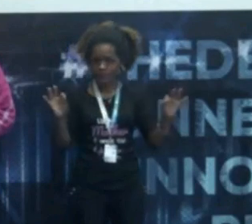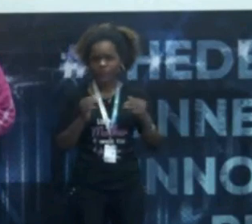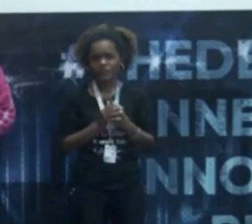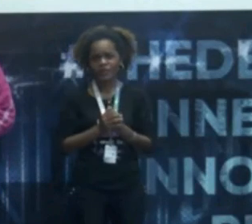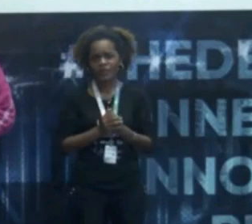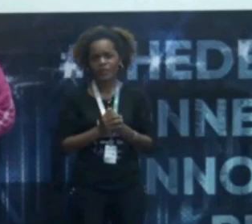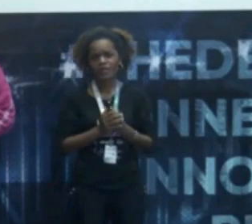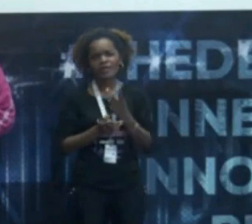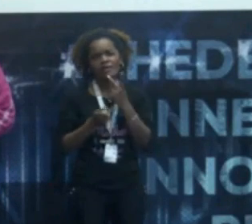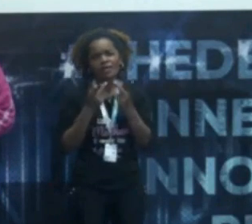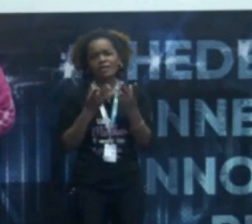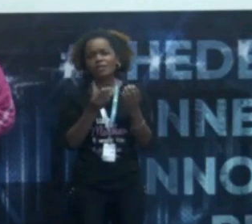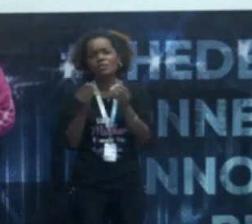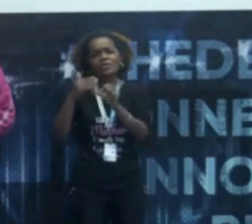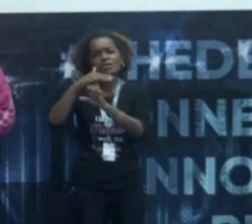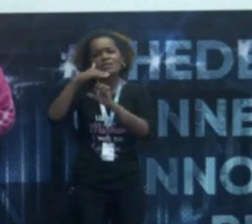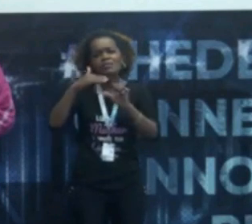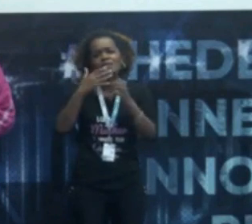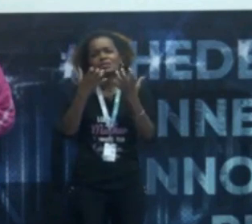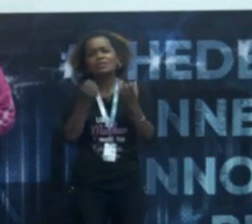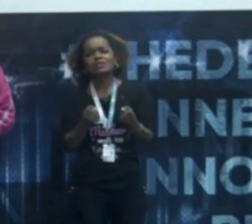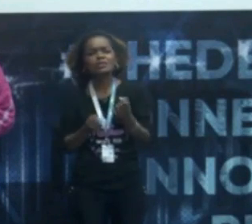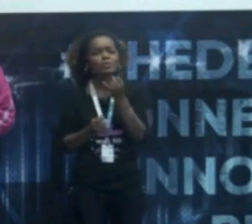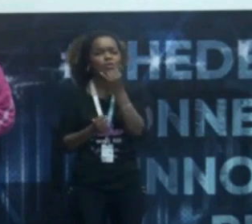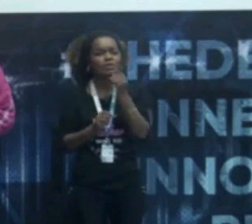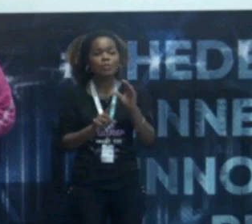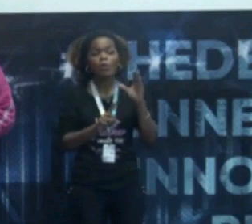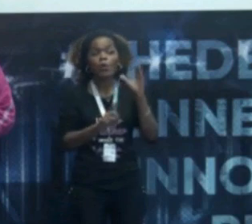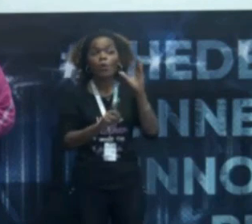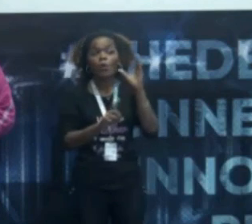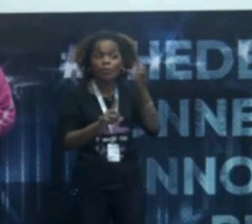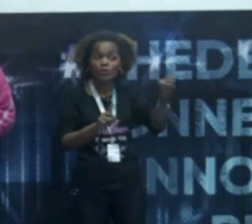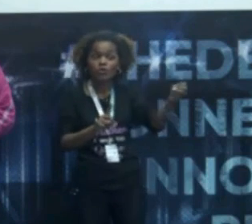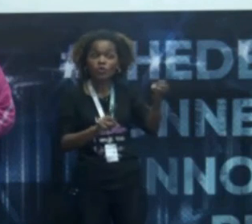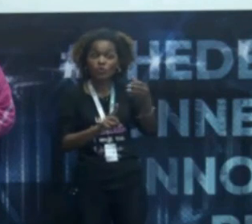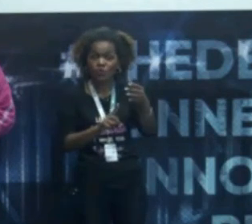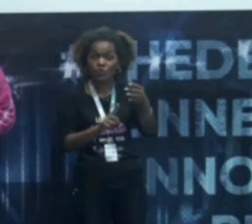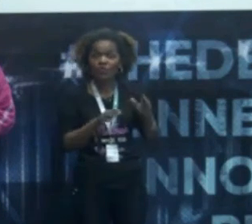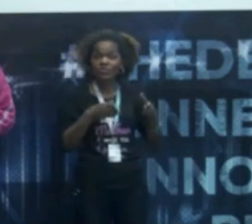muitas empresas adotam quando o colaborador novo chega. Você tem uma